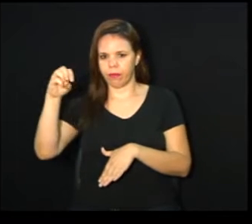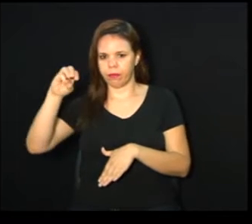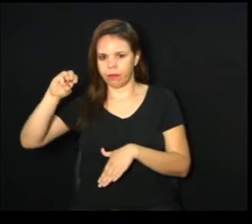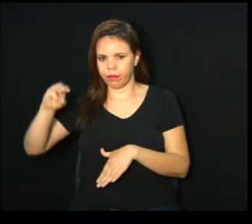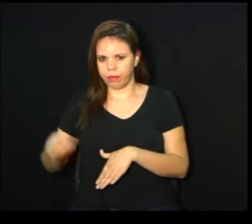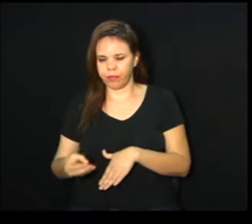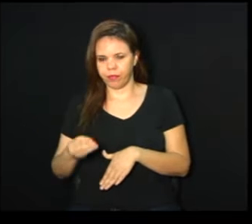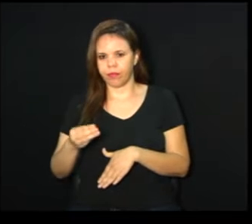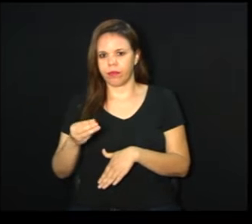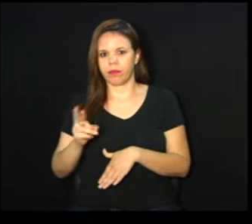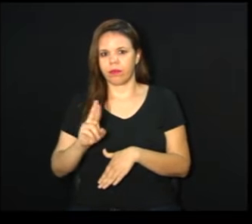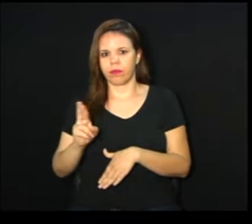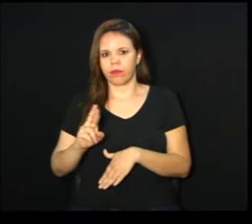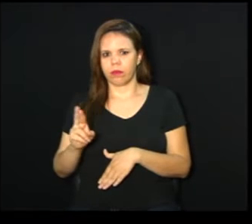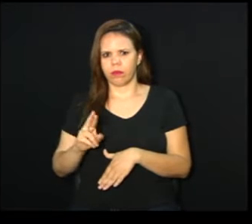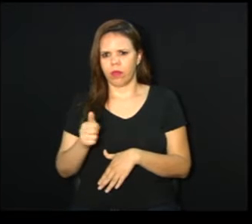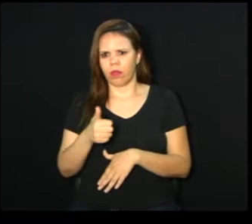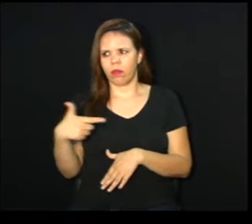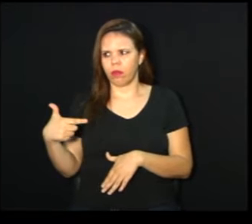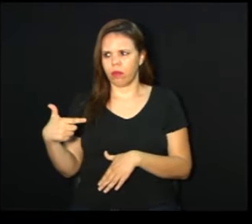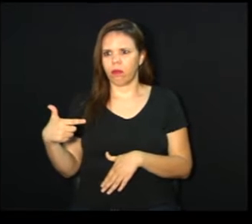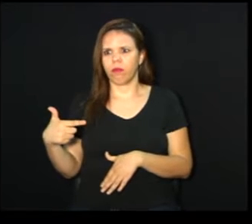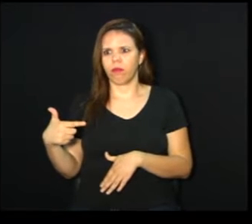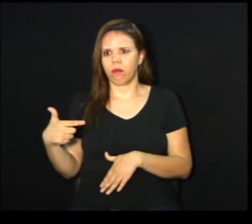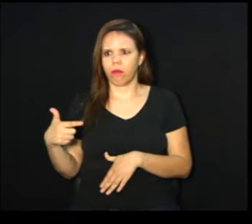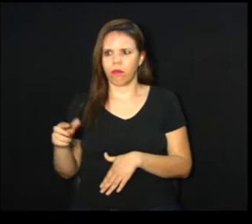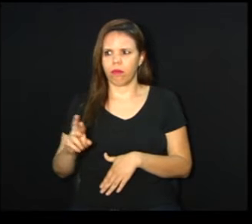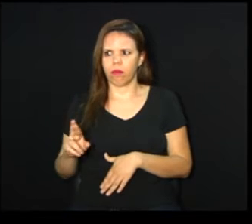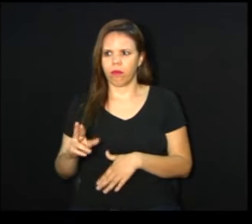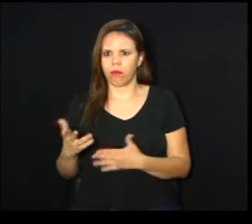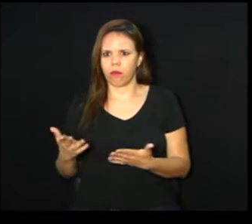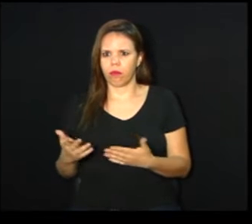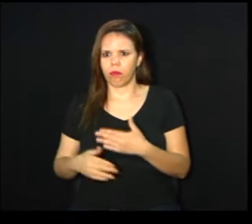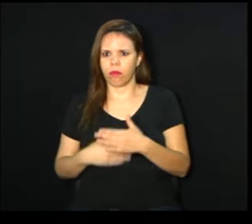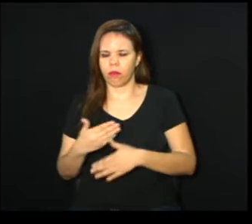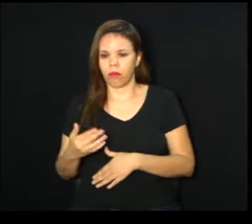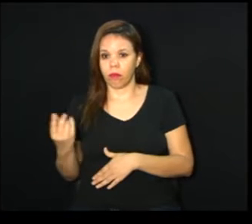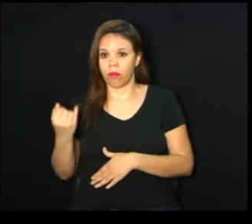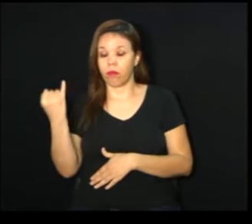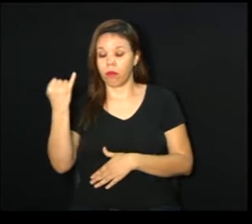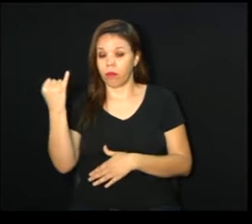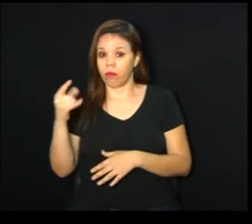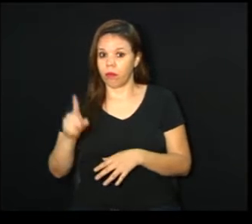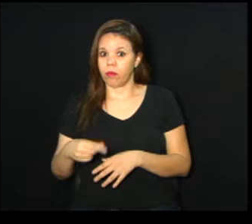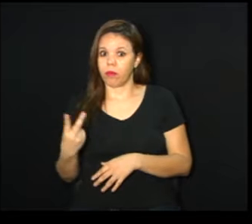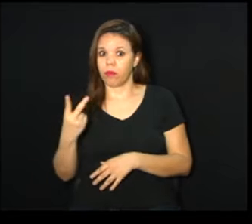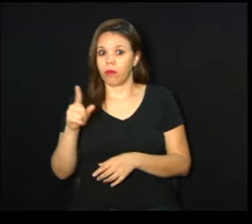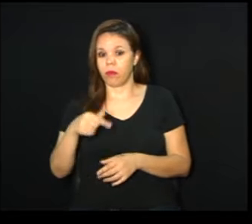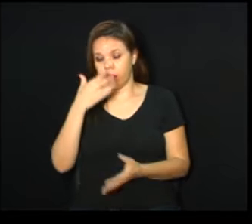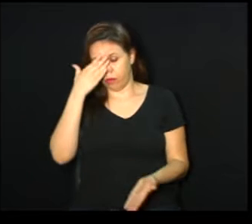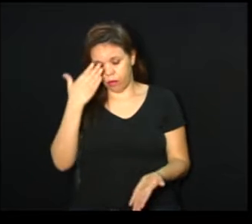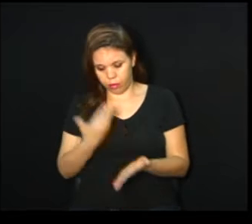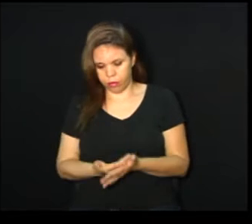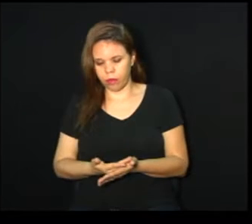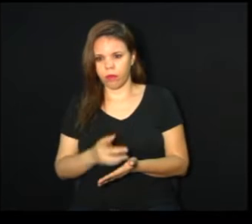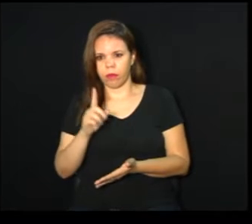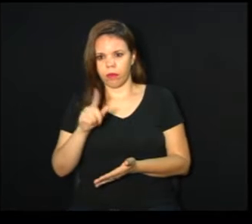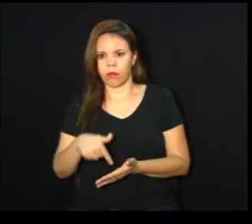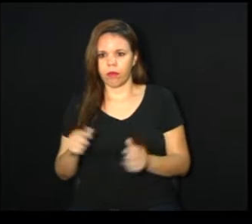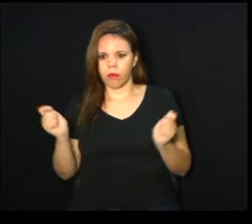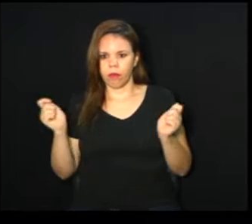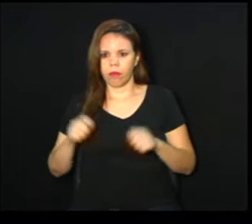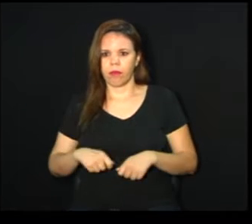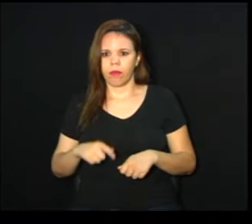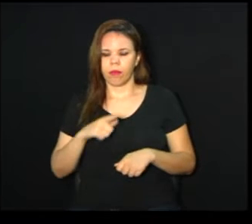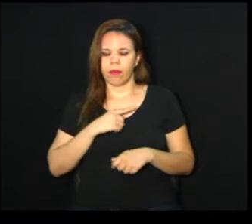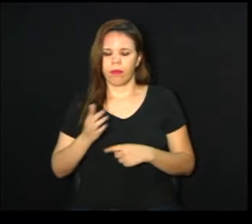longo desses 12 anos, então é um valor expressivo que a companhia vem investindo nesses projetos, porque ela realmente acredita nesse potencial